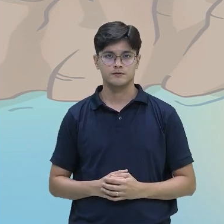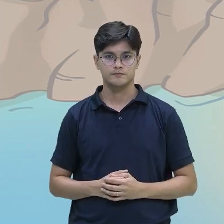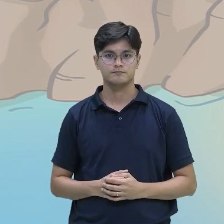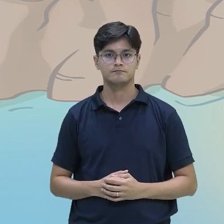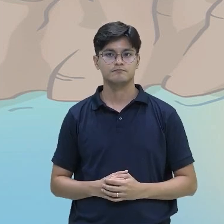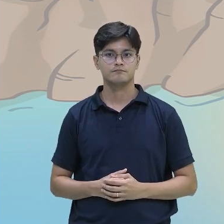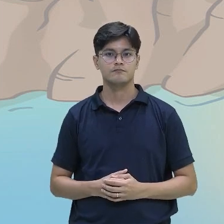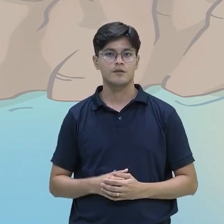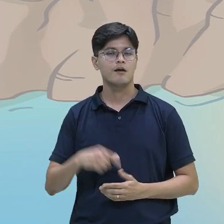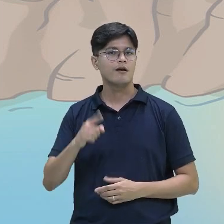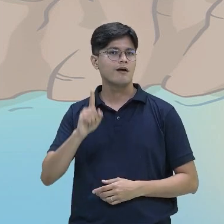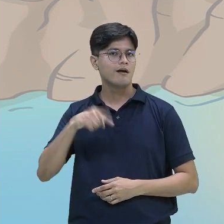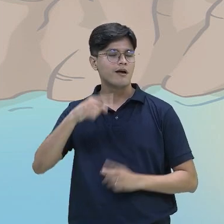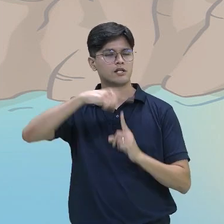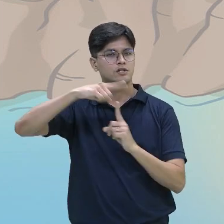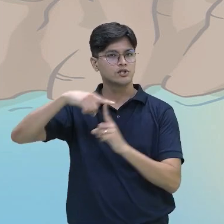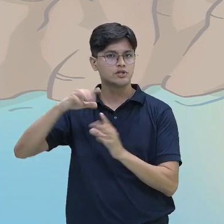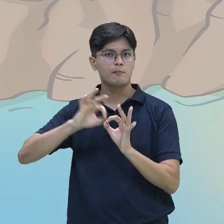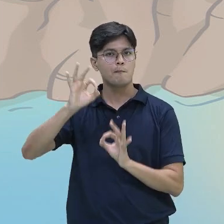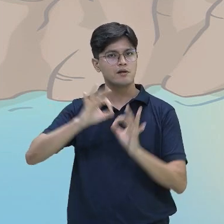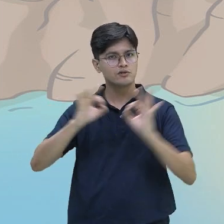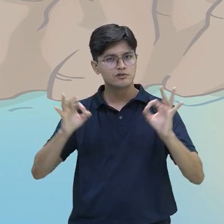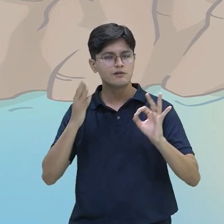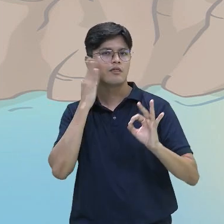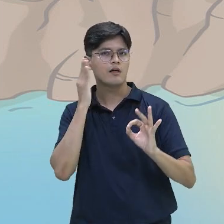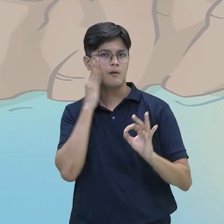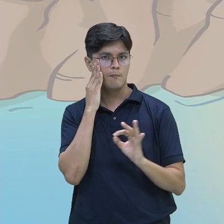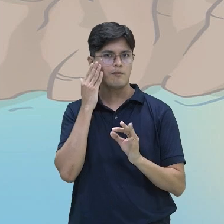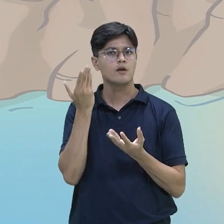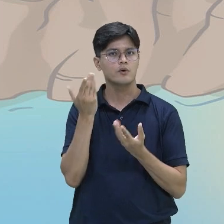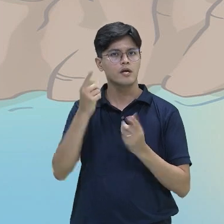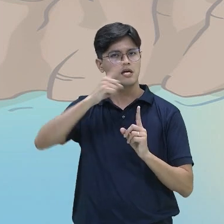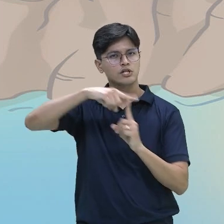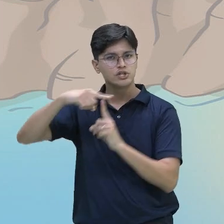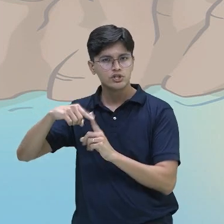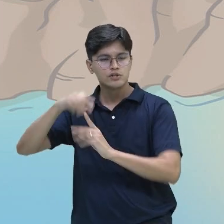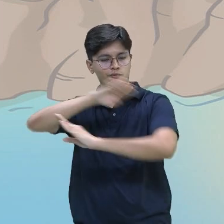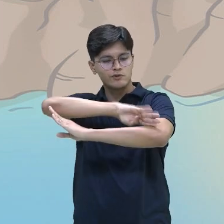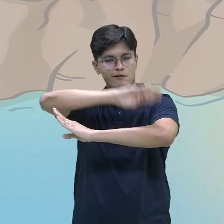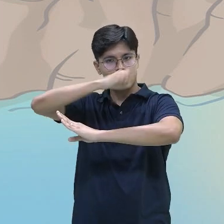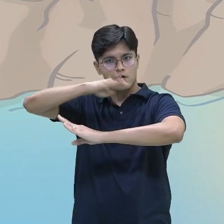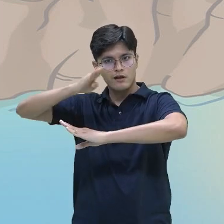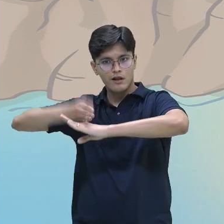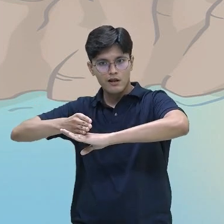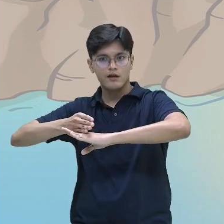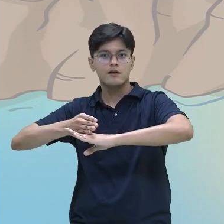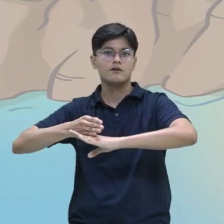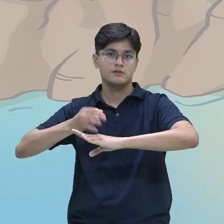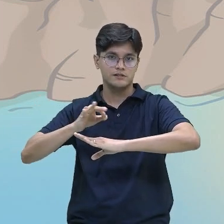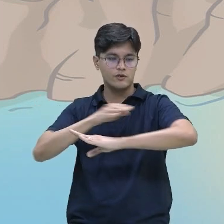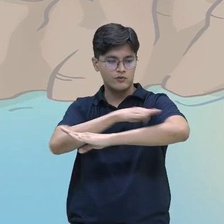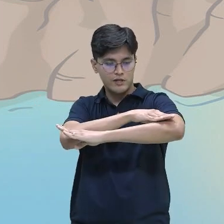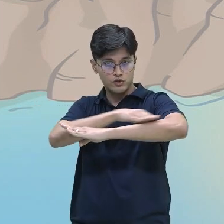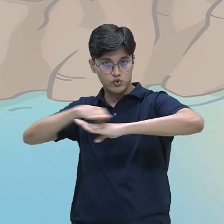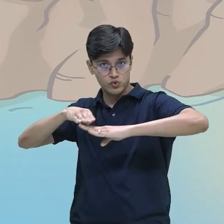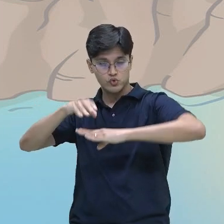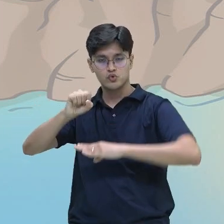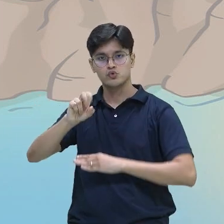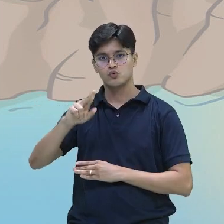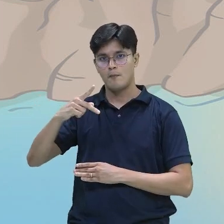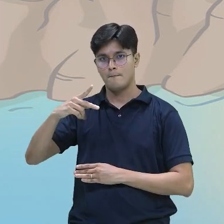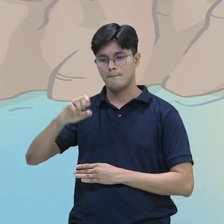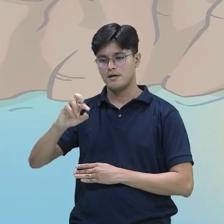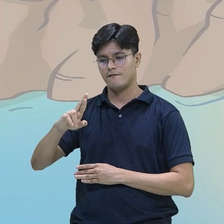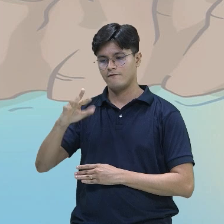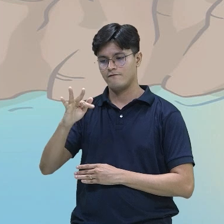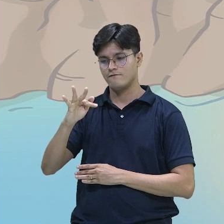a elevação, né? Das diferentes formas de relevo da superfície terrestre em direção a quem, em relação